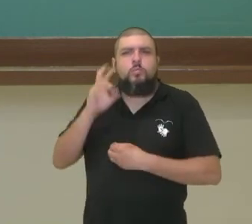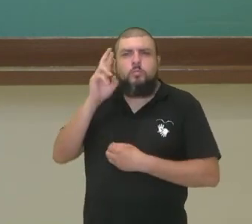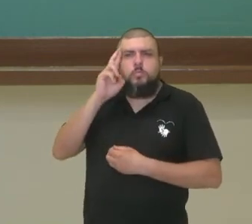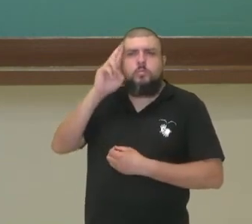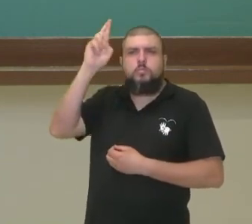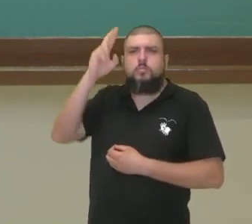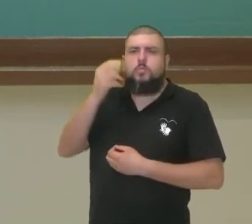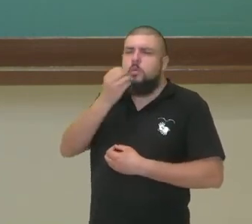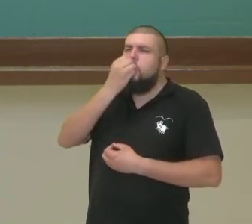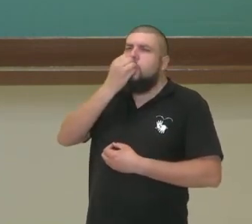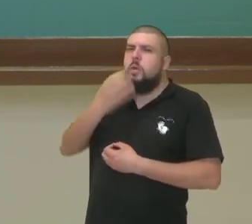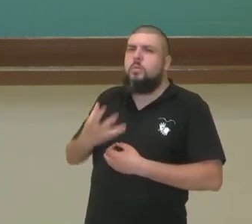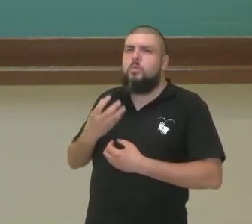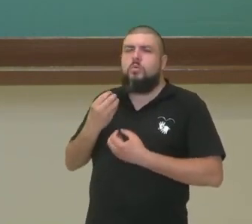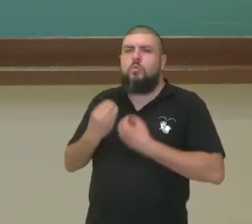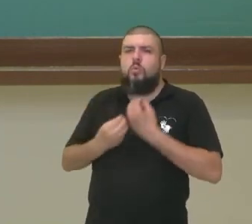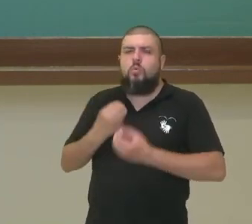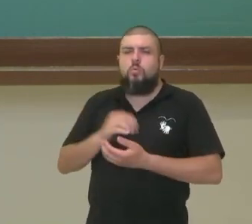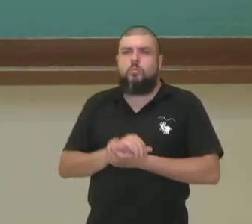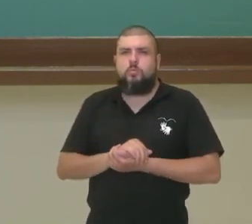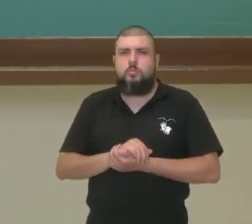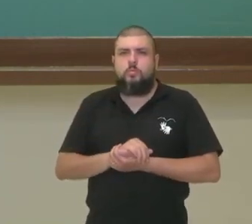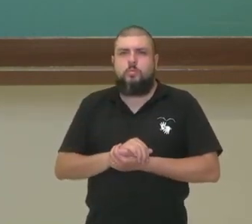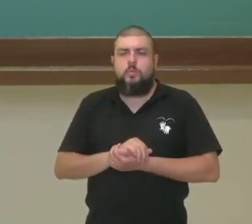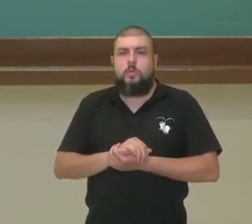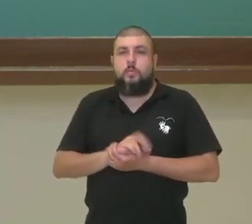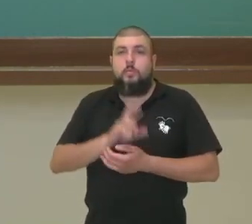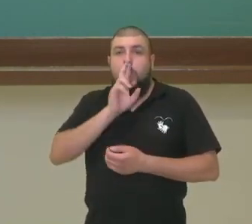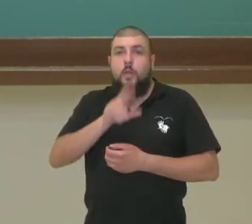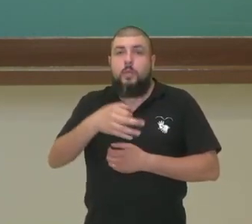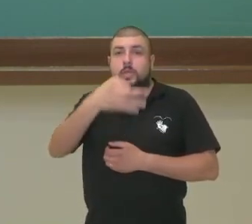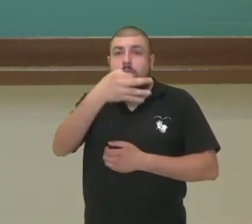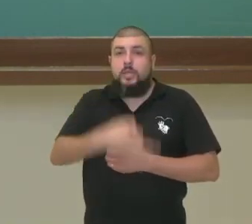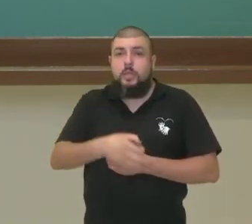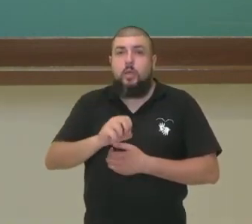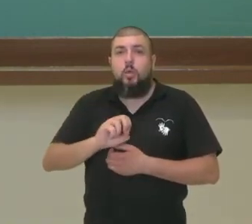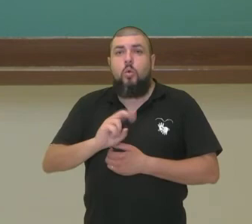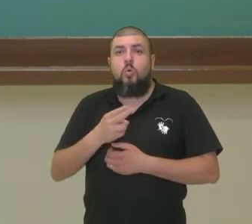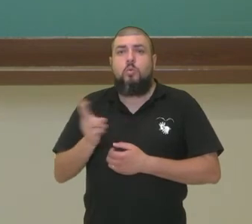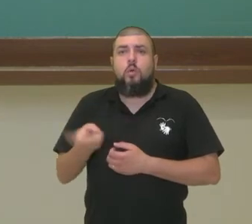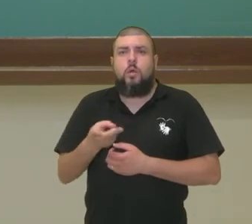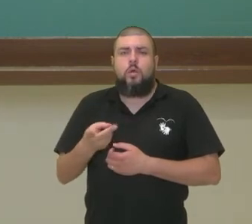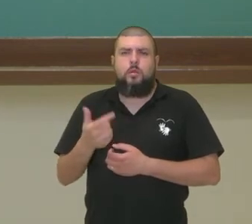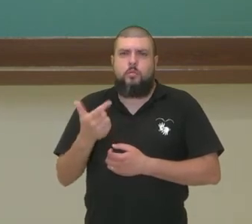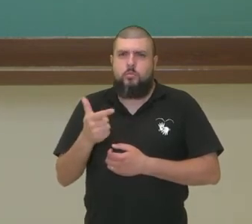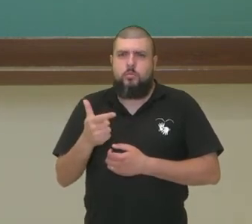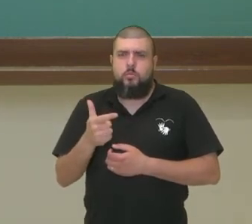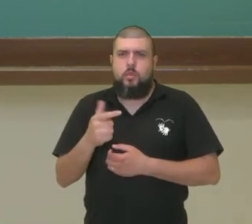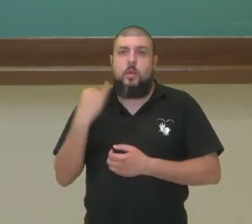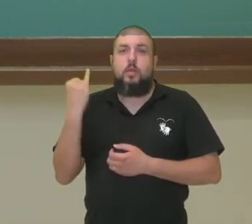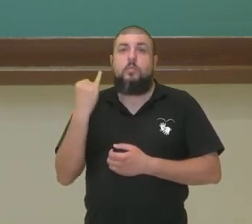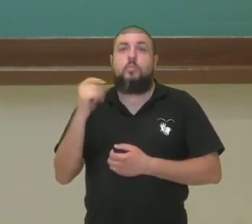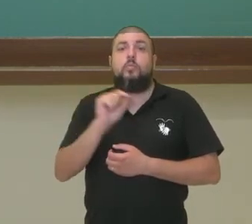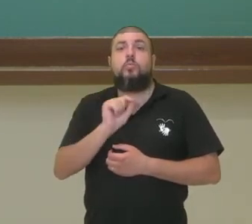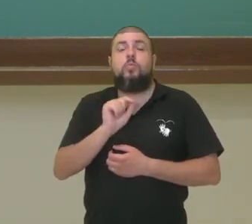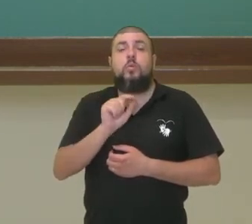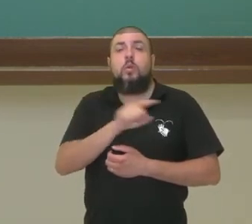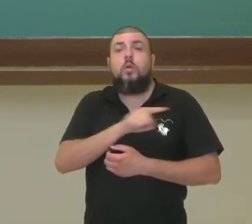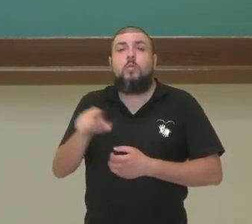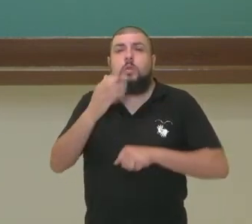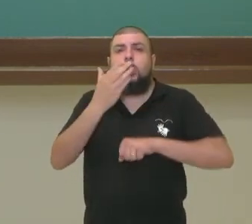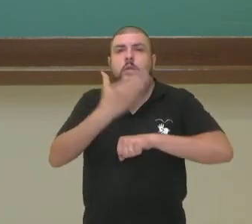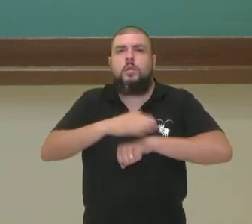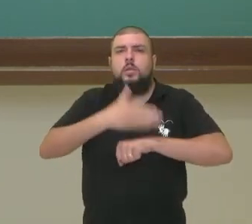mais uma vez aqui não tem certo e errado. O importante é raciocinar e também exercitar a capacidade de interpretação e de